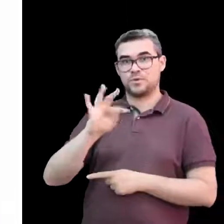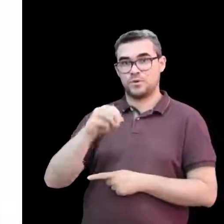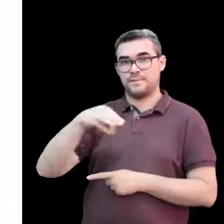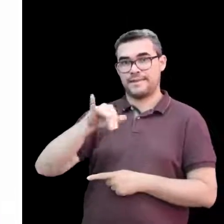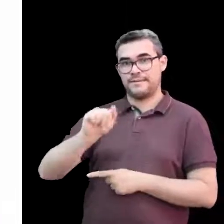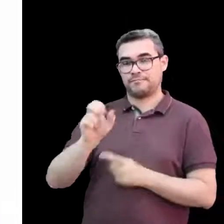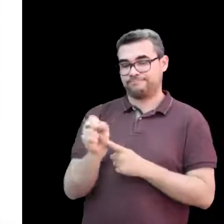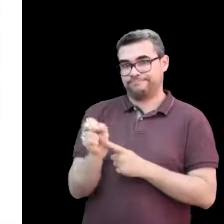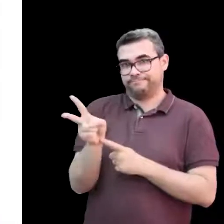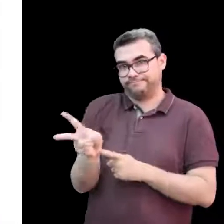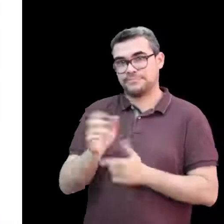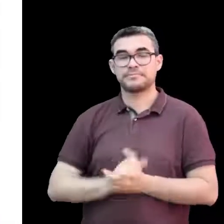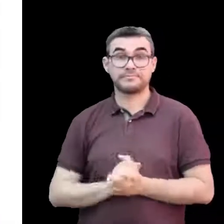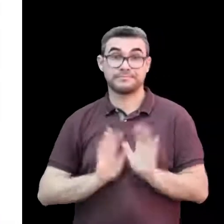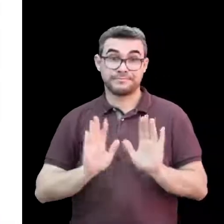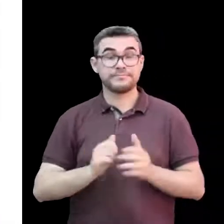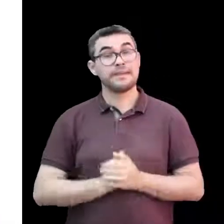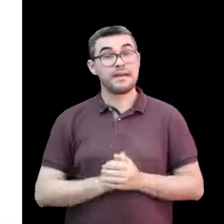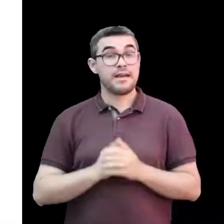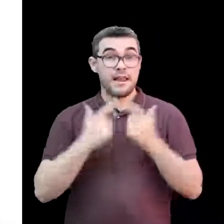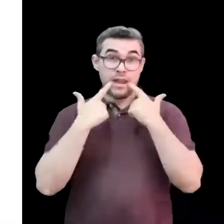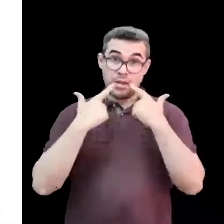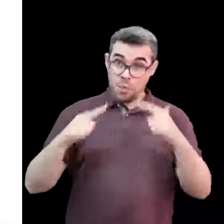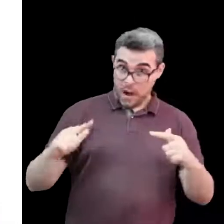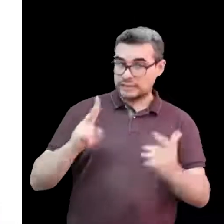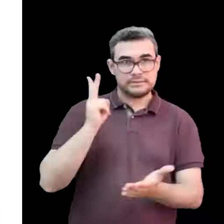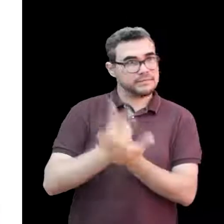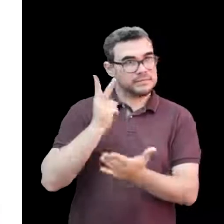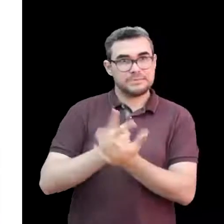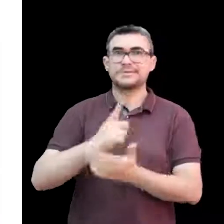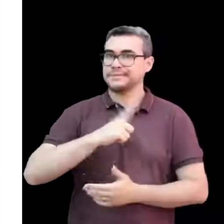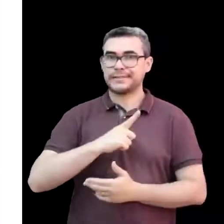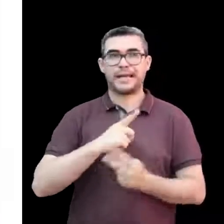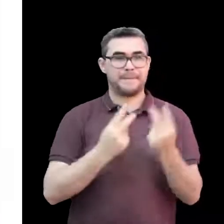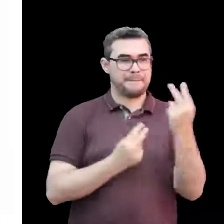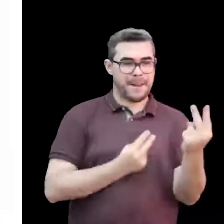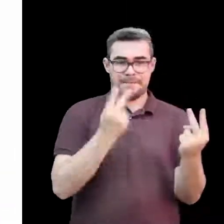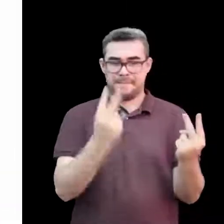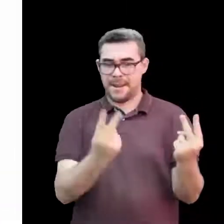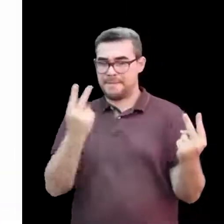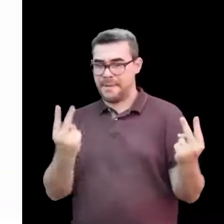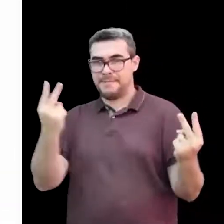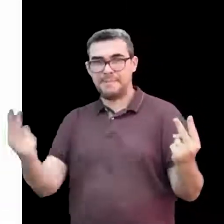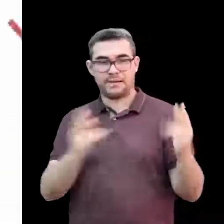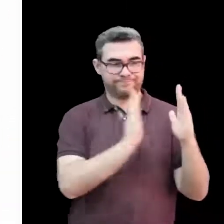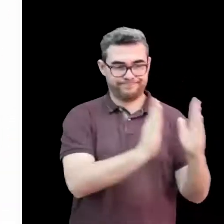linguagem é redutível a 5 ou 6 dualidades ou pares de coisas.